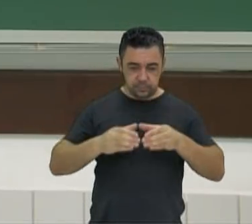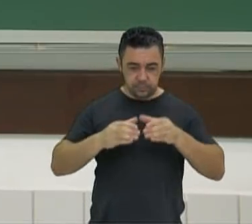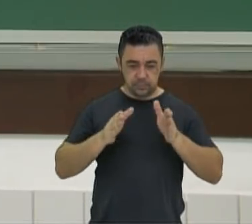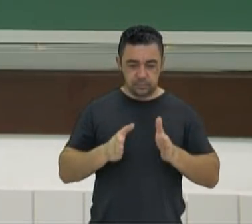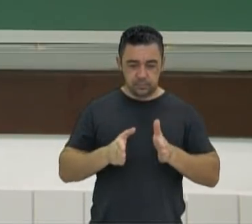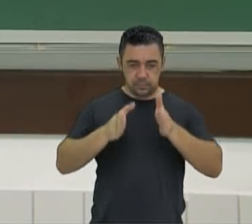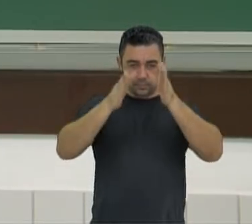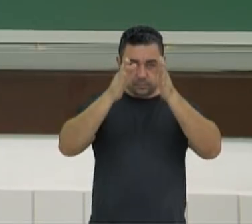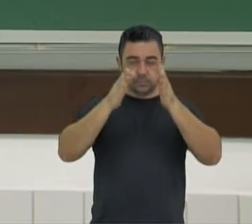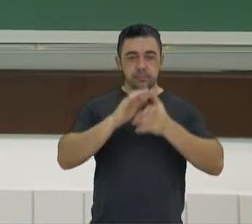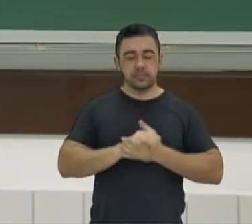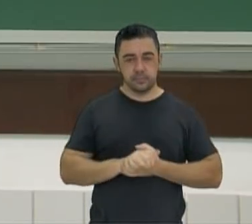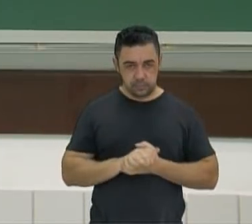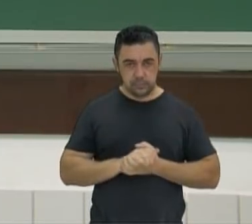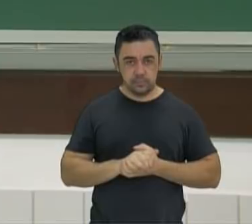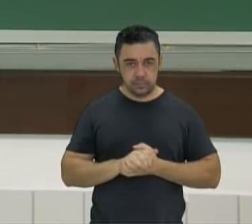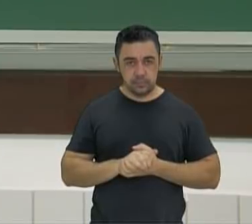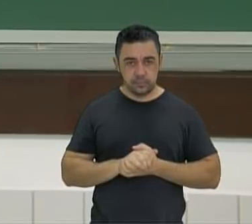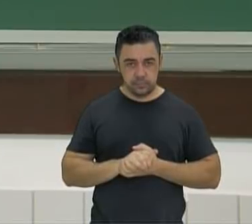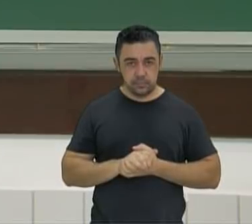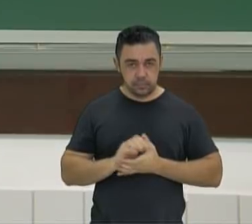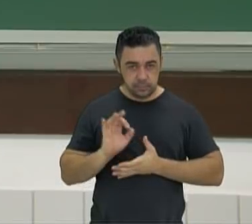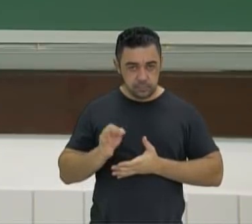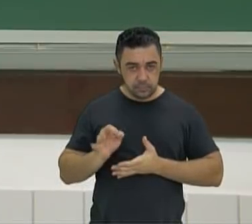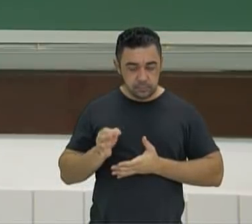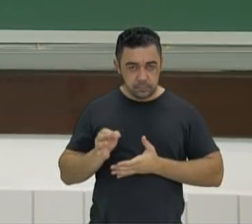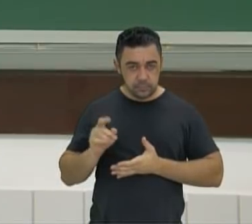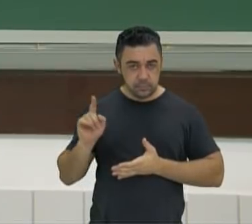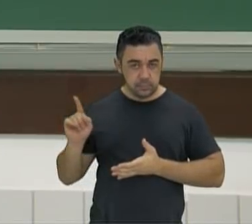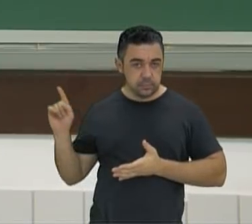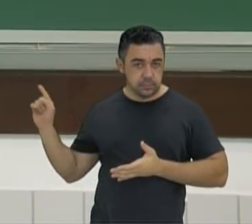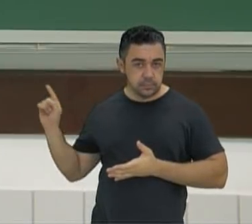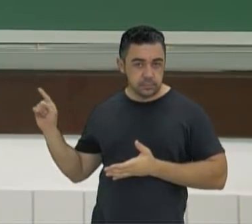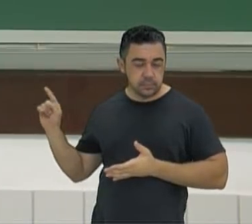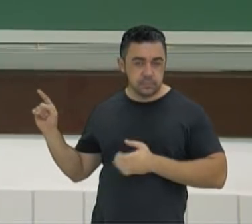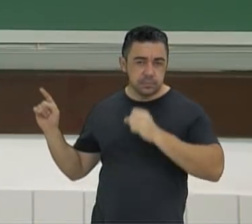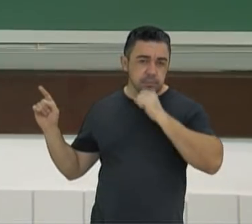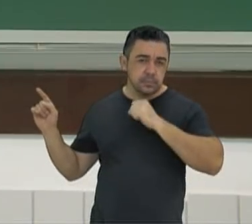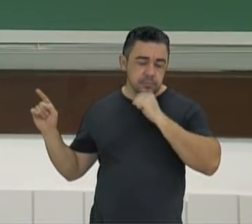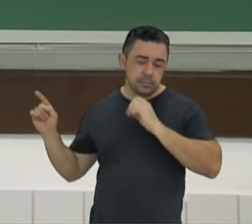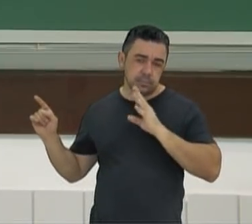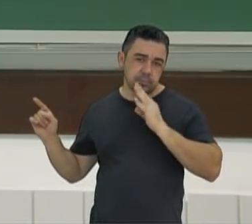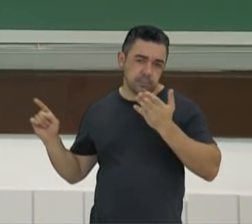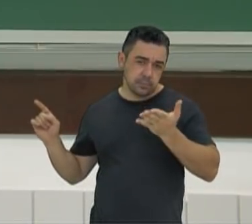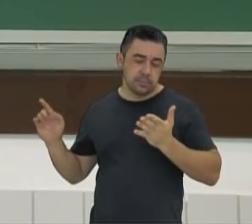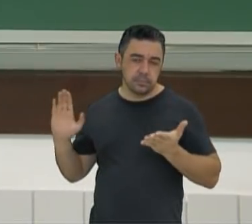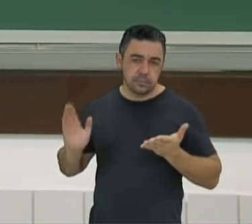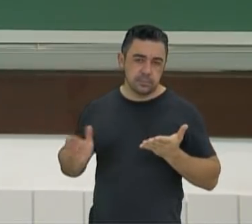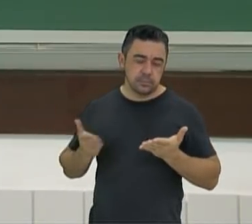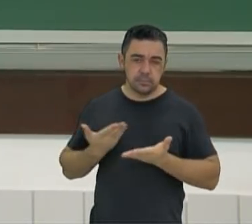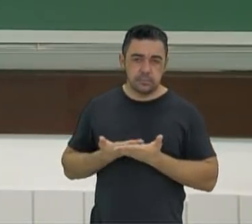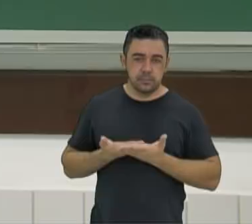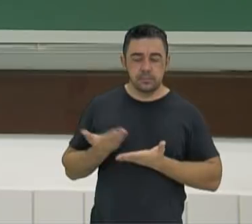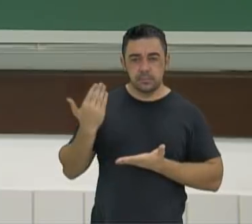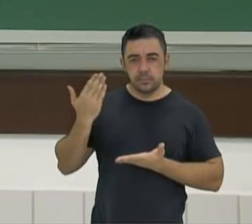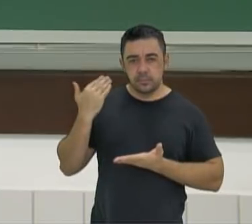isso? Base quadrado, base quadrado. Esse aqui é o nosso velho conhecido, que a gente já falou nas outras